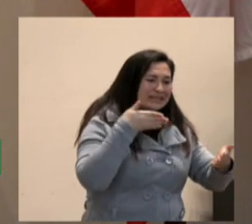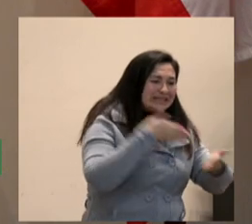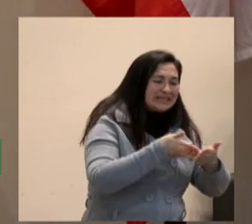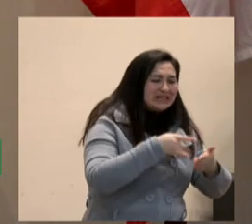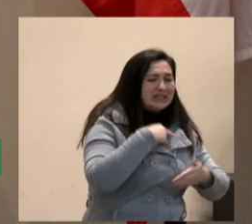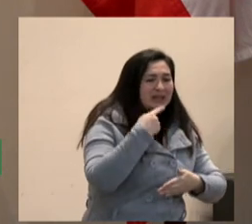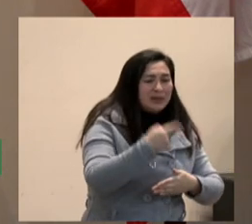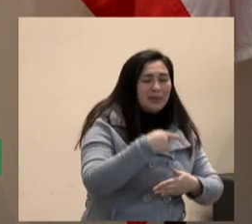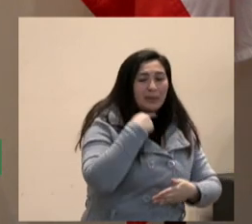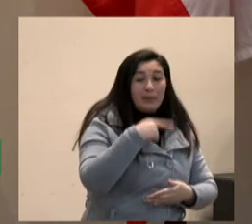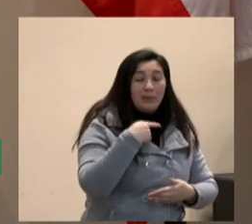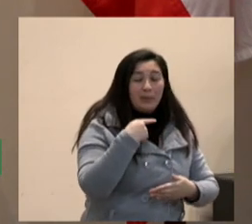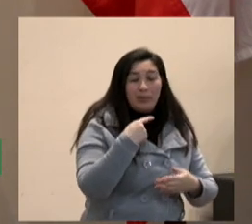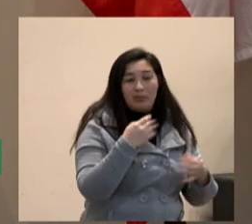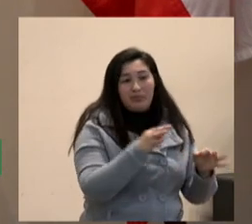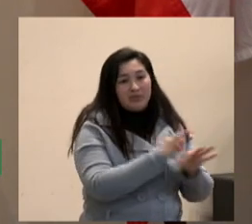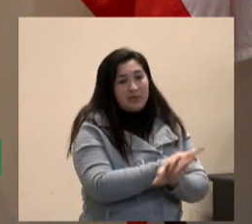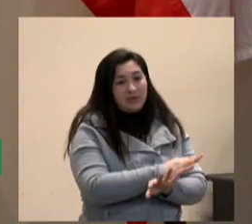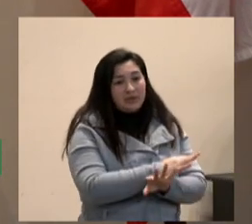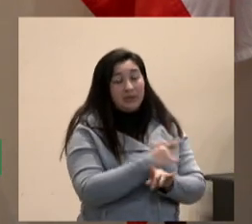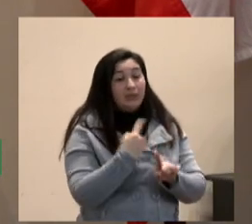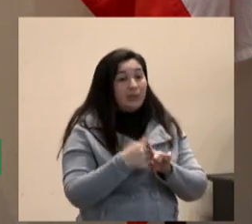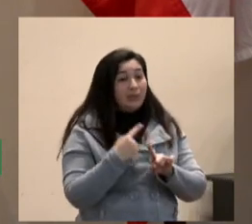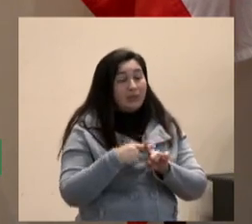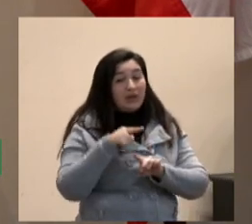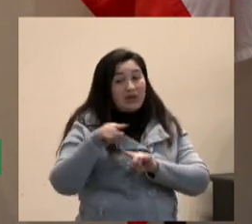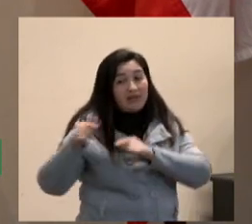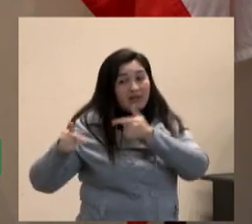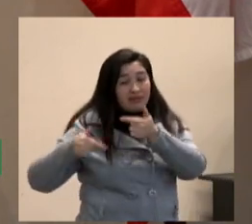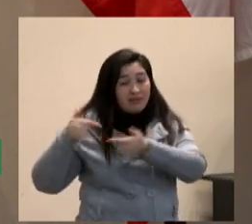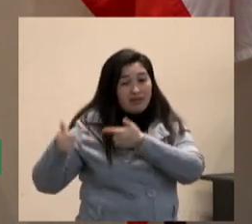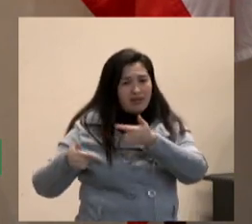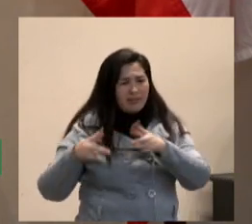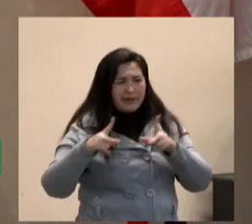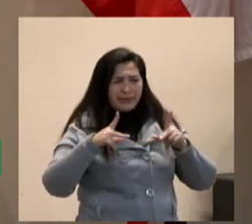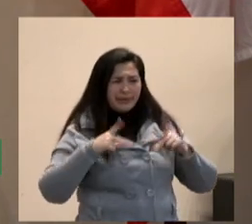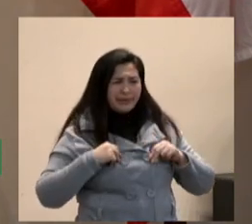de 8, 10 horas e ainda os municípios colocam a EJA lá